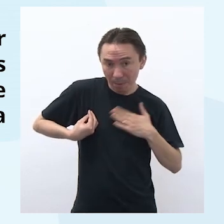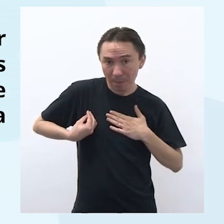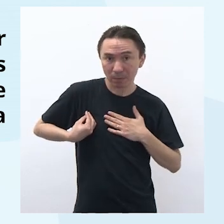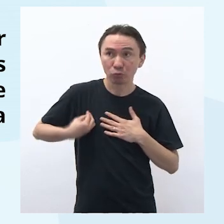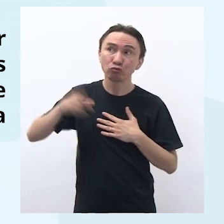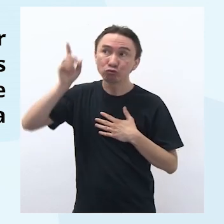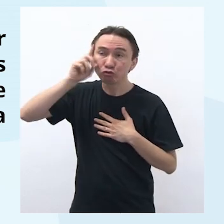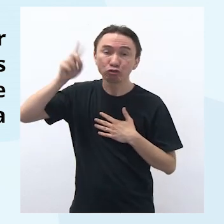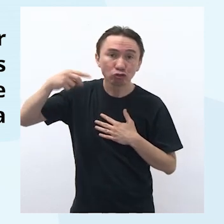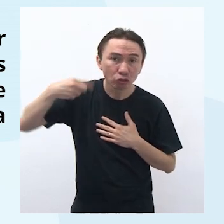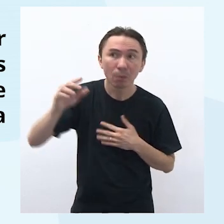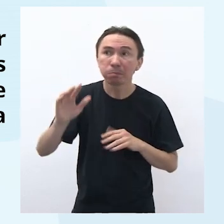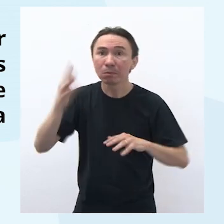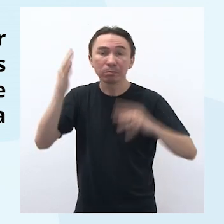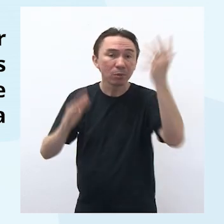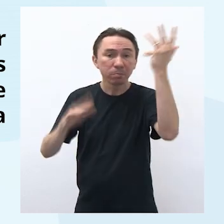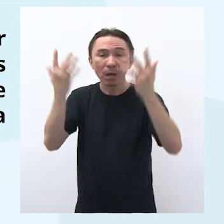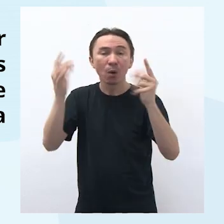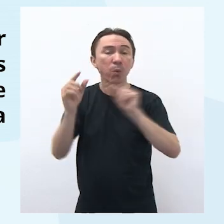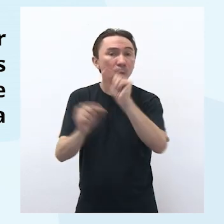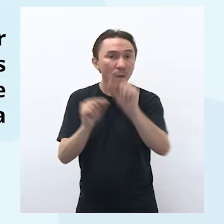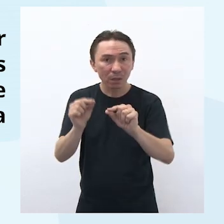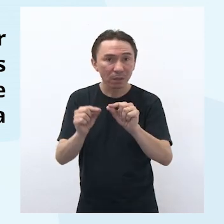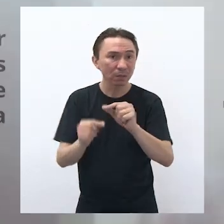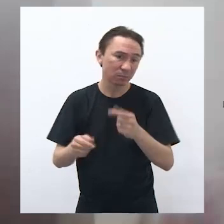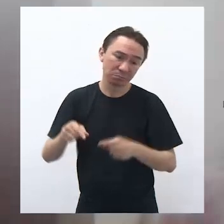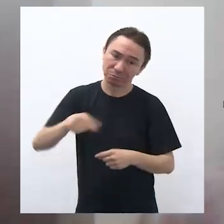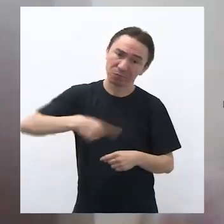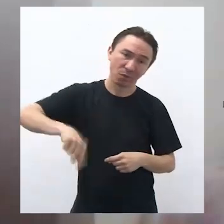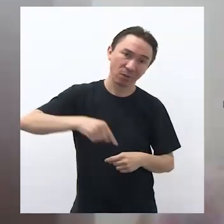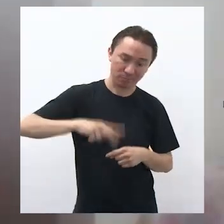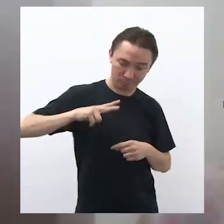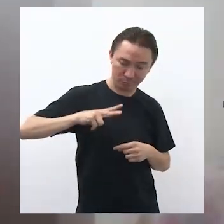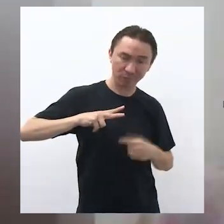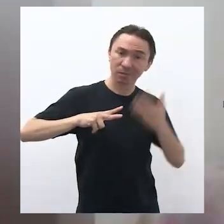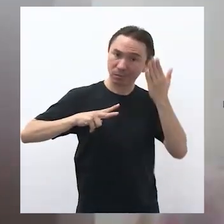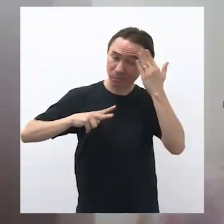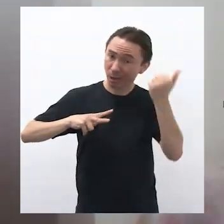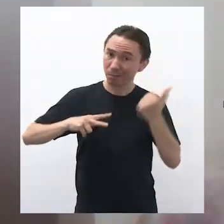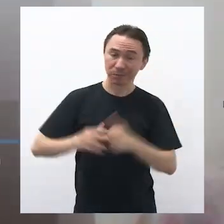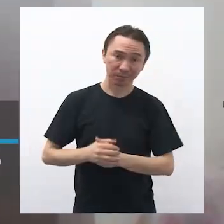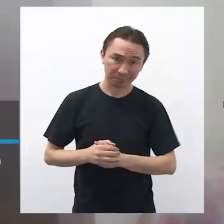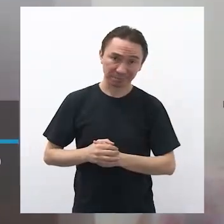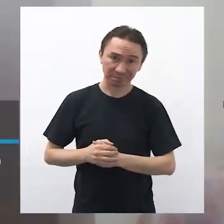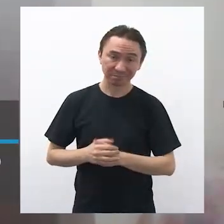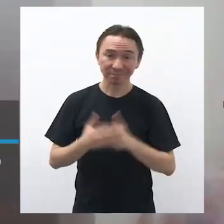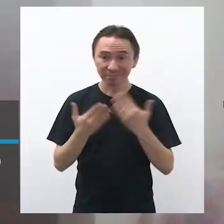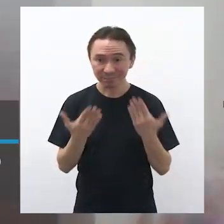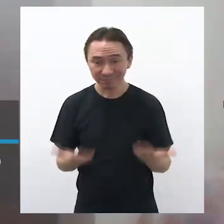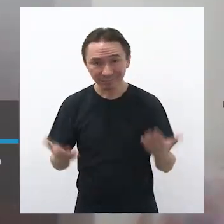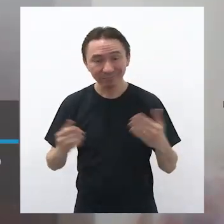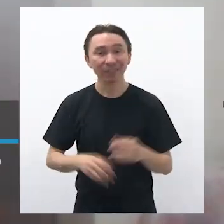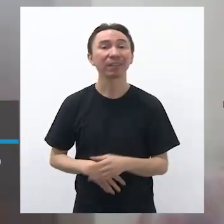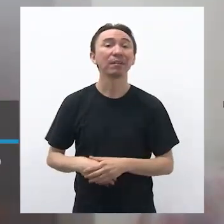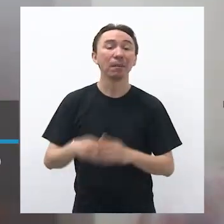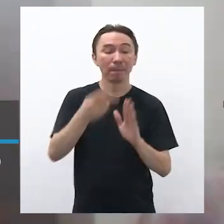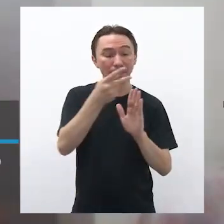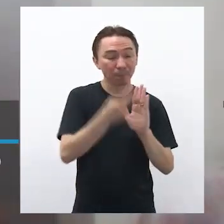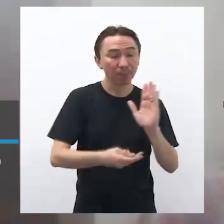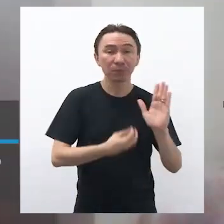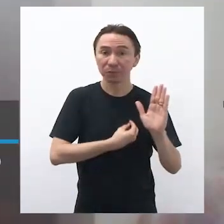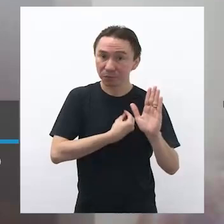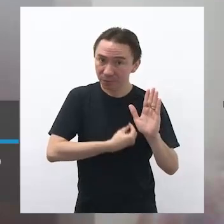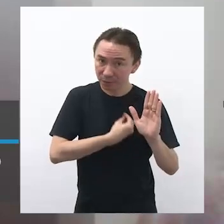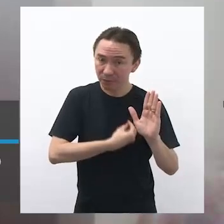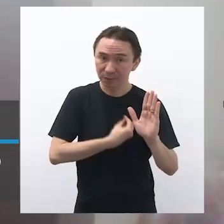vida todos os dias. Então, esse instrumento que dentro do projeto de vida, os estudantes trabalham, os professores